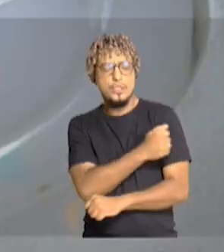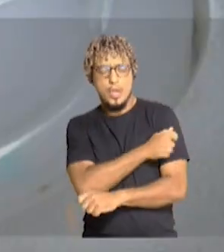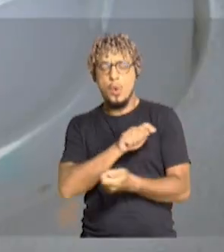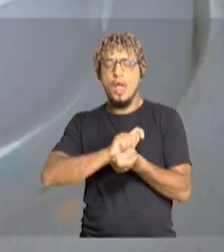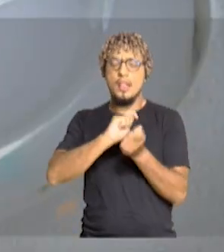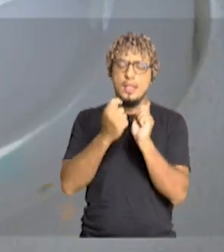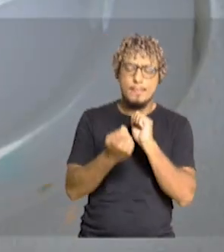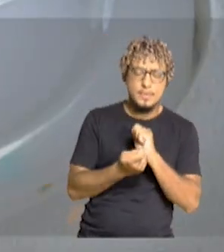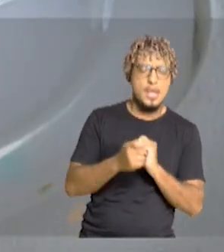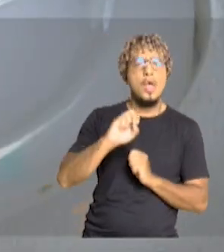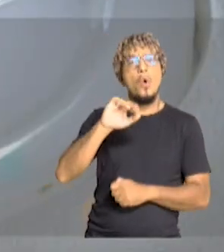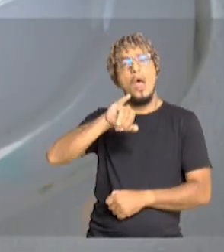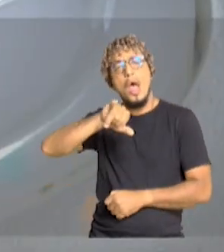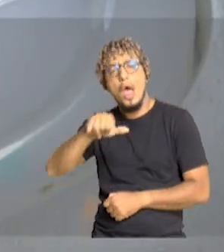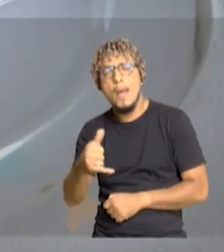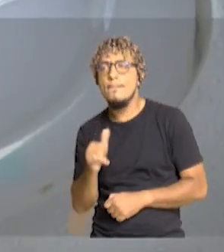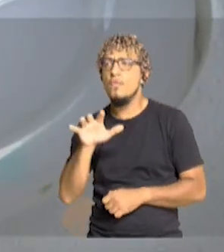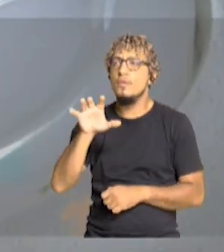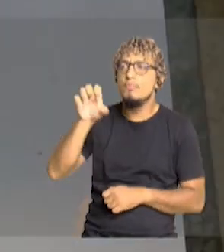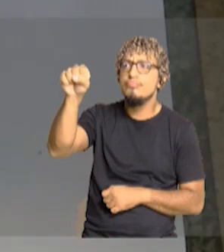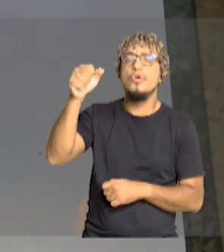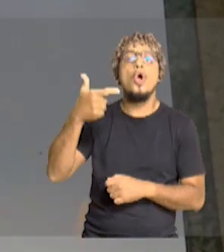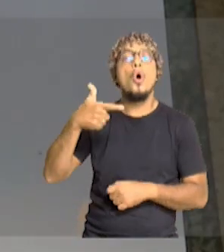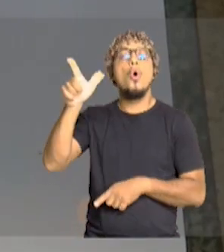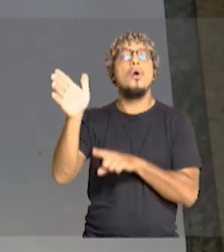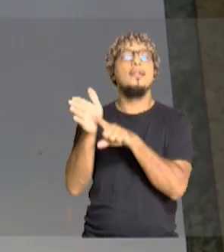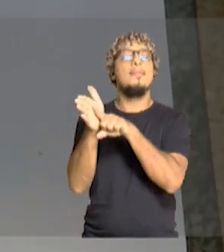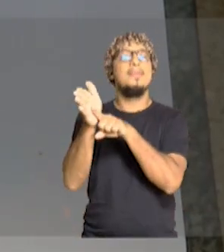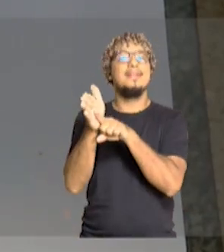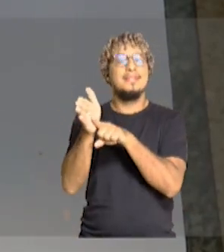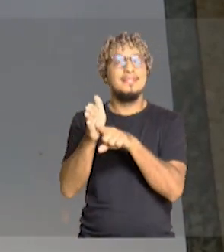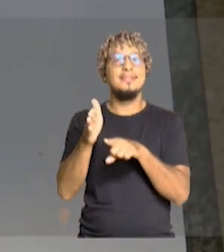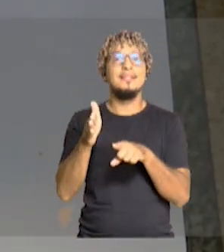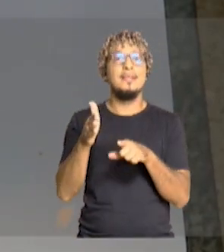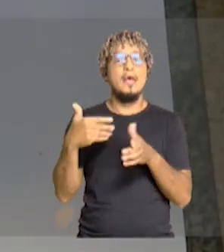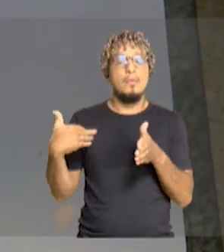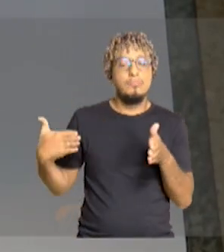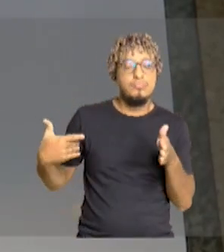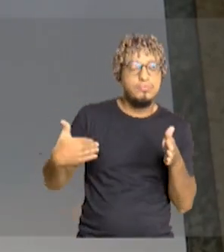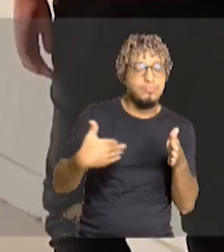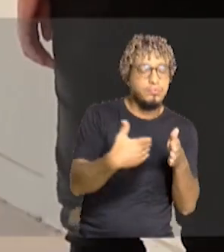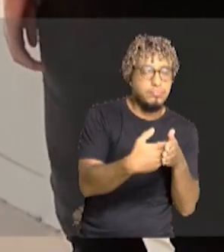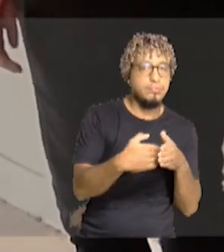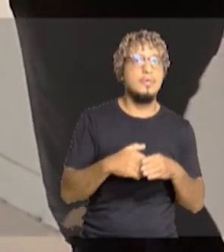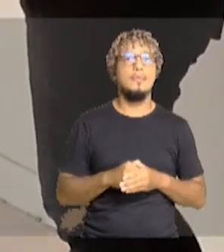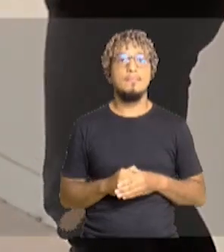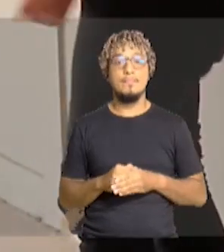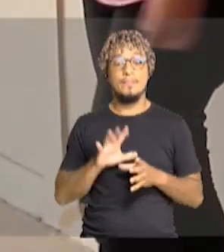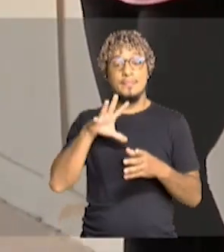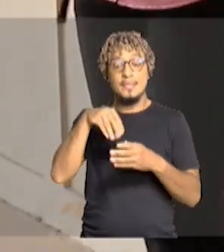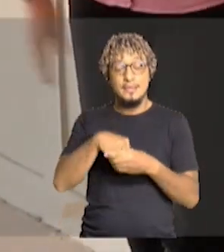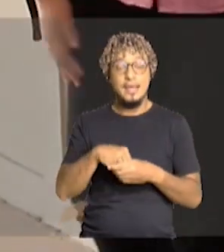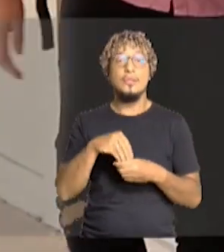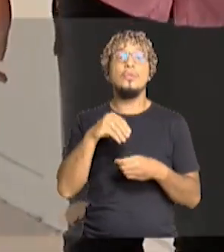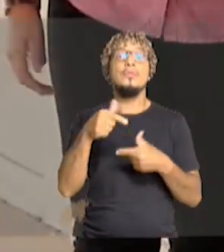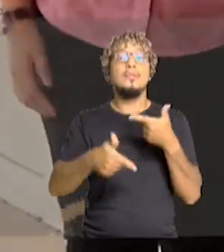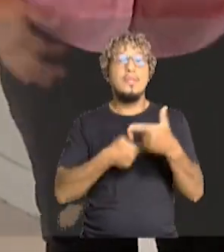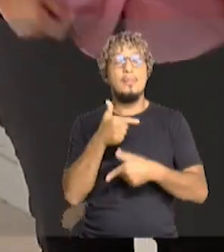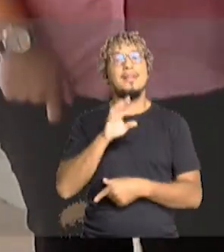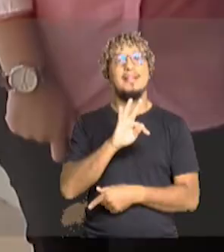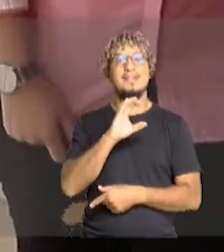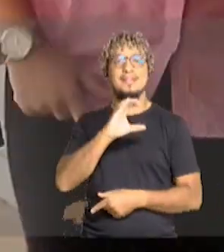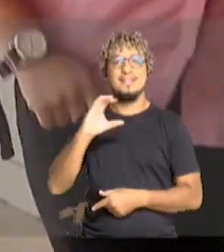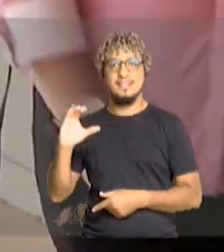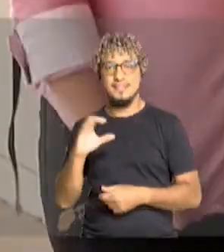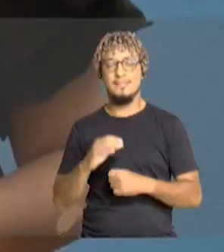aproveitar ou Continuar a pesquisa desenvolvida ao longo da iniciação científica no seu trabalho de conclusão de